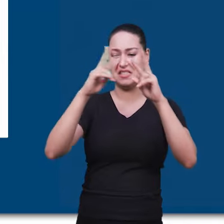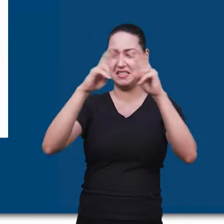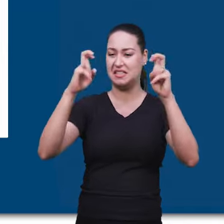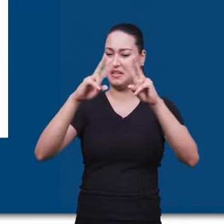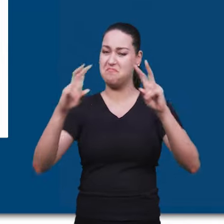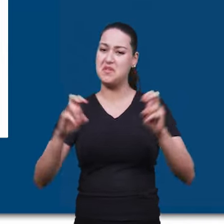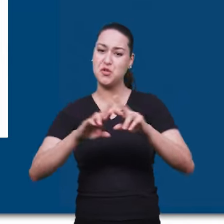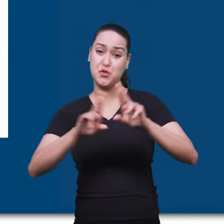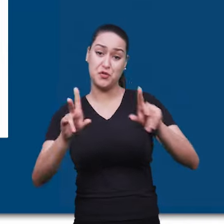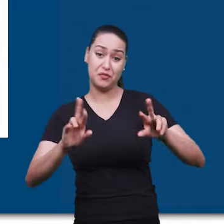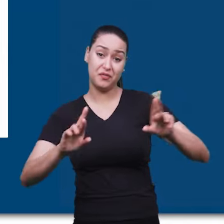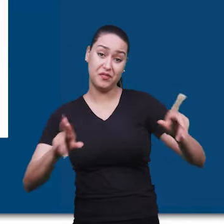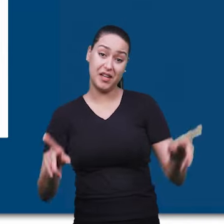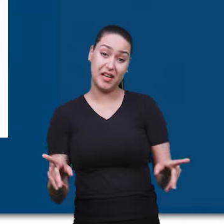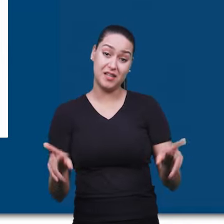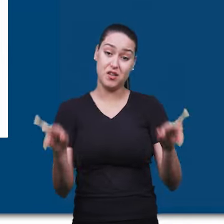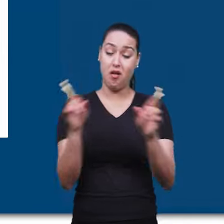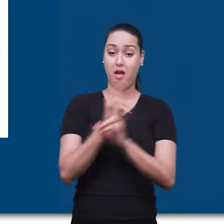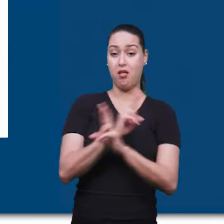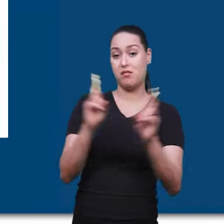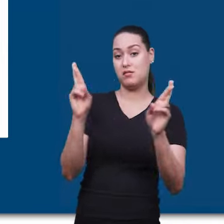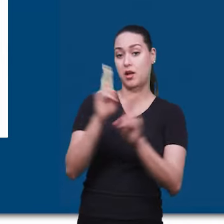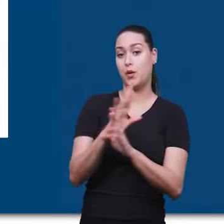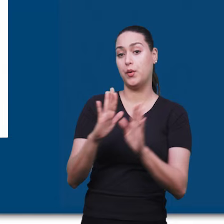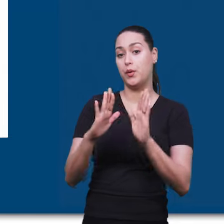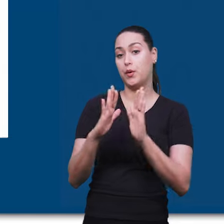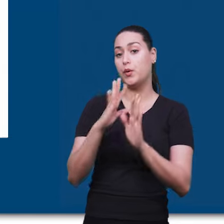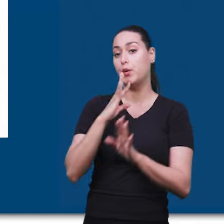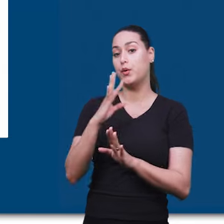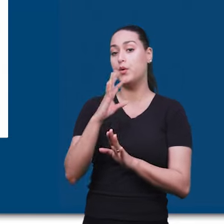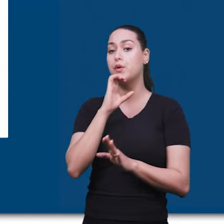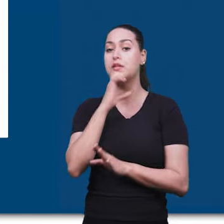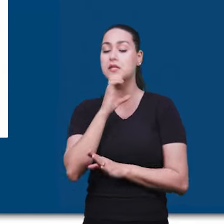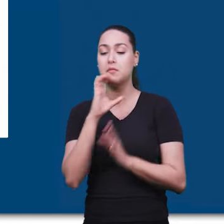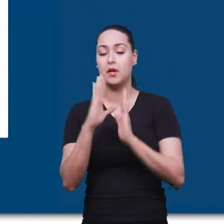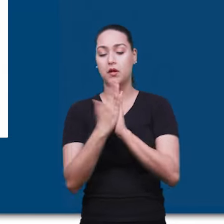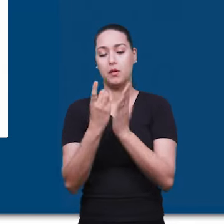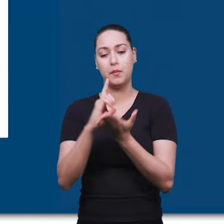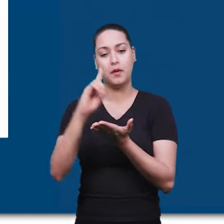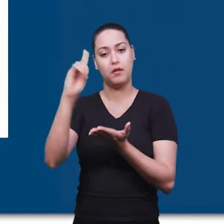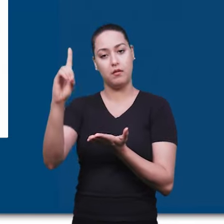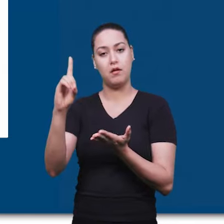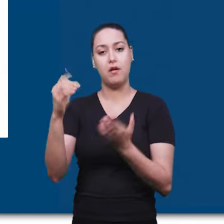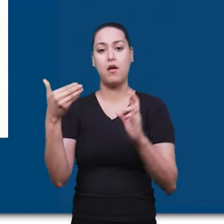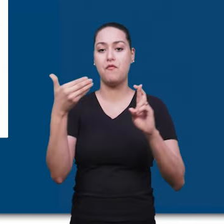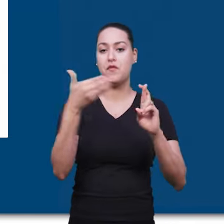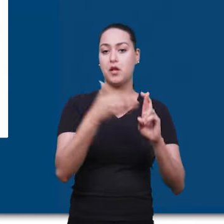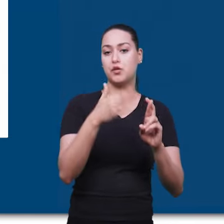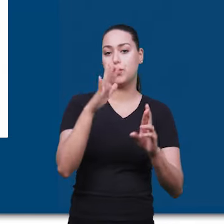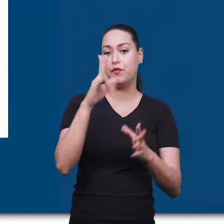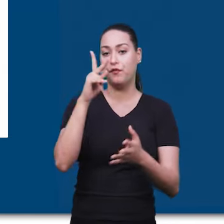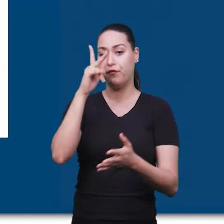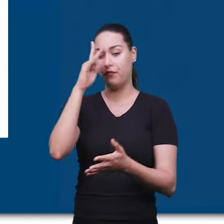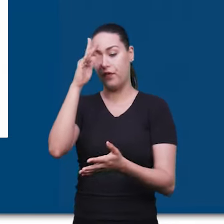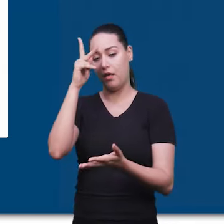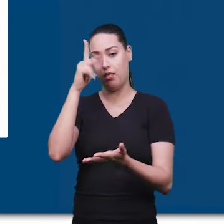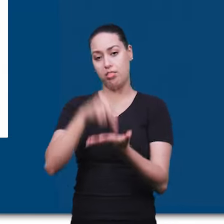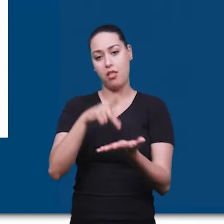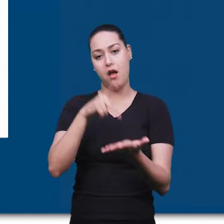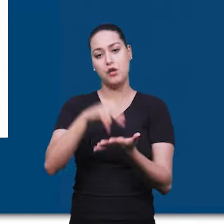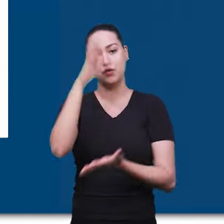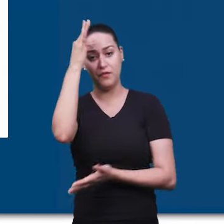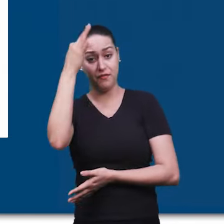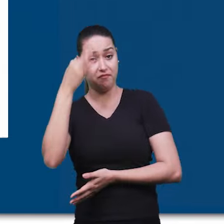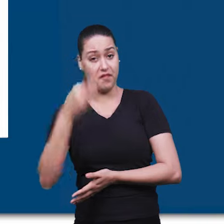temas relacionando os conhecimentos bíblicos, que são a nossa referência de verdade, fé e prática, com conhecimentos das